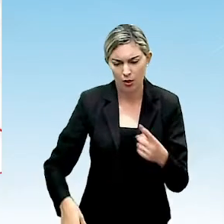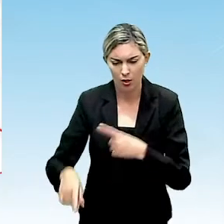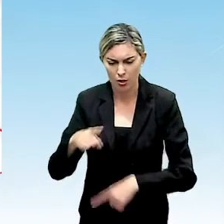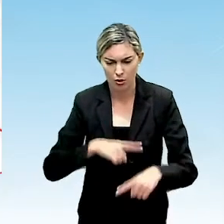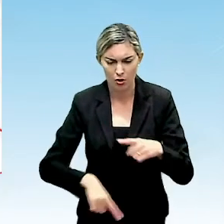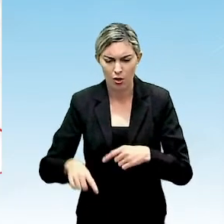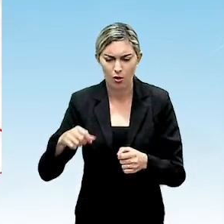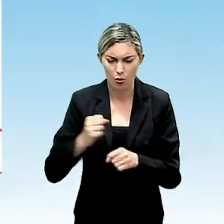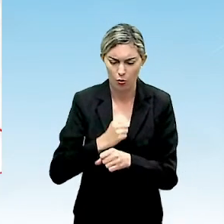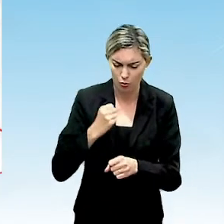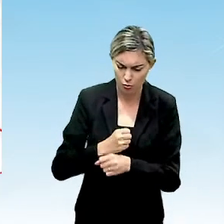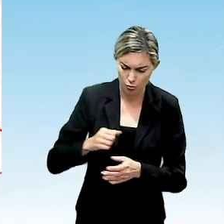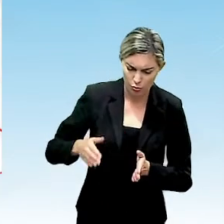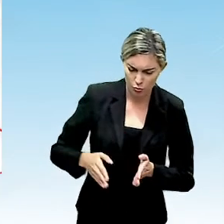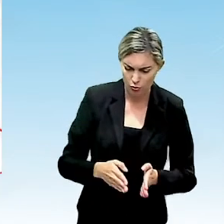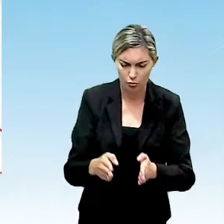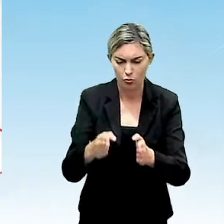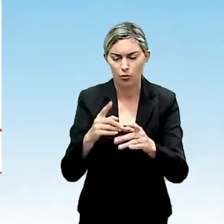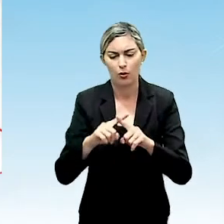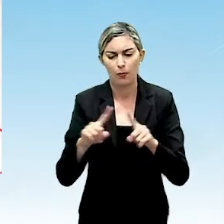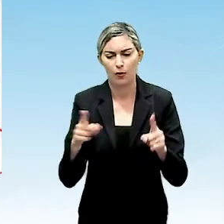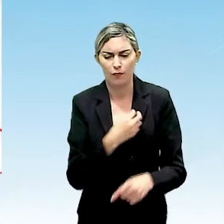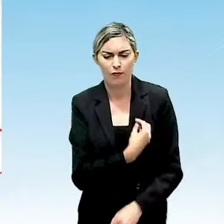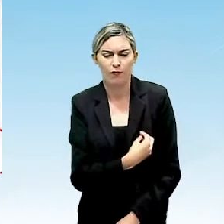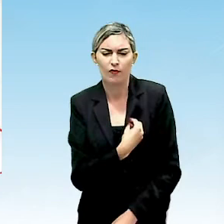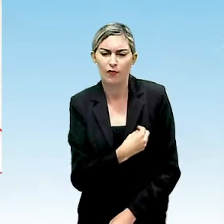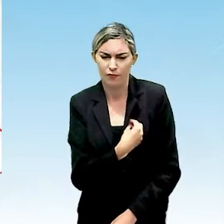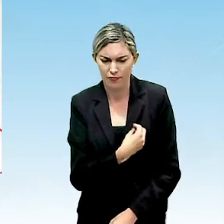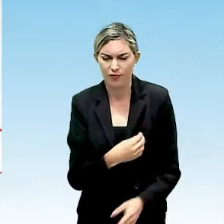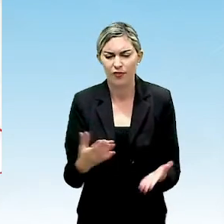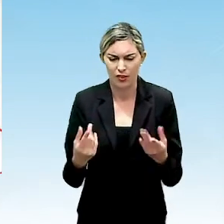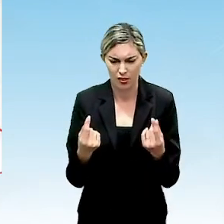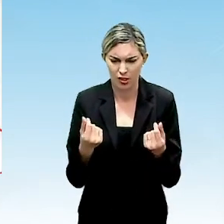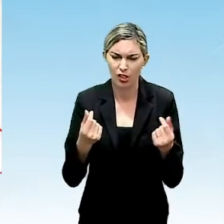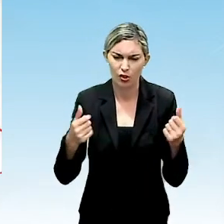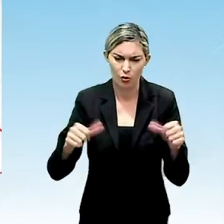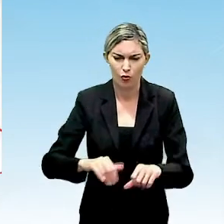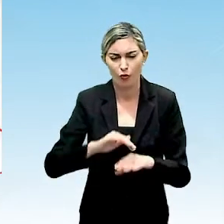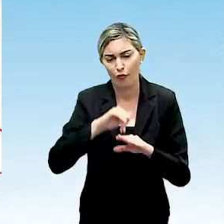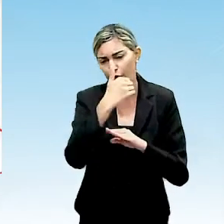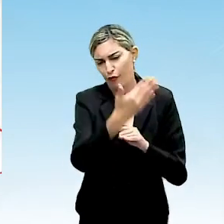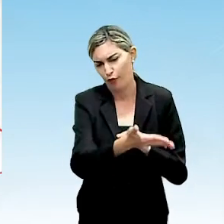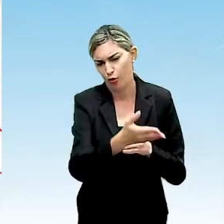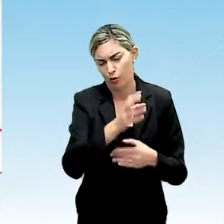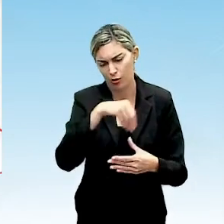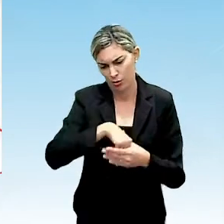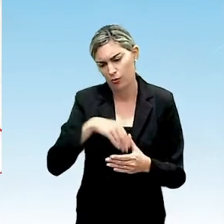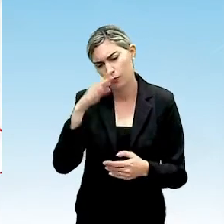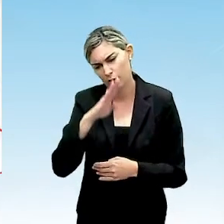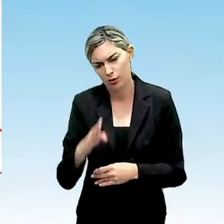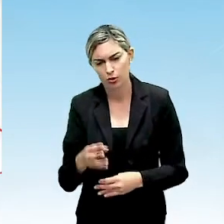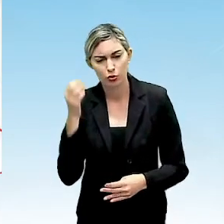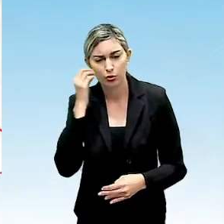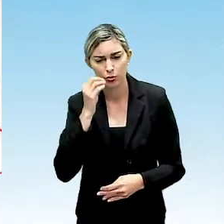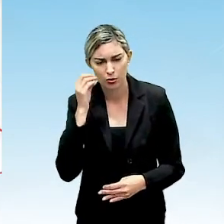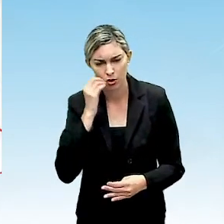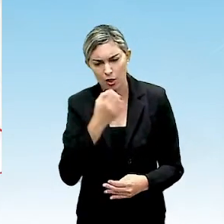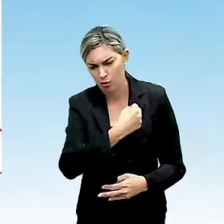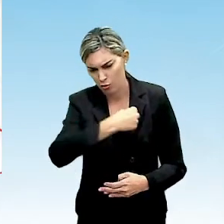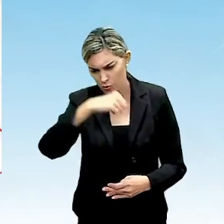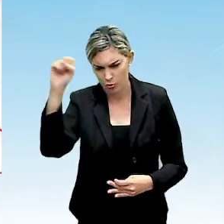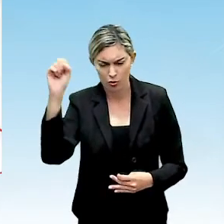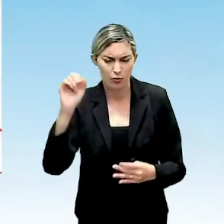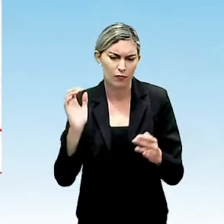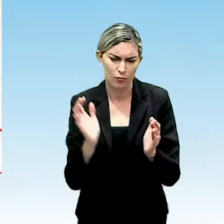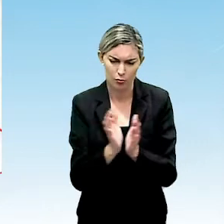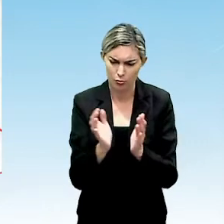construir estradas, né, mas ele vai vivenciar essa crise que vem de fora para dentro. Numa tentativa de defender o seu